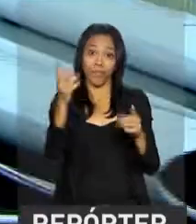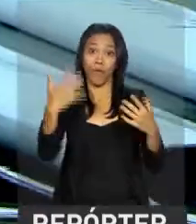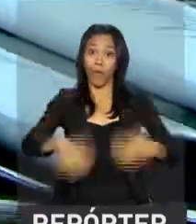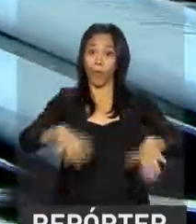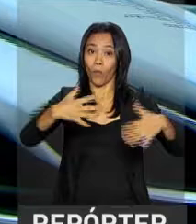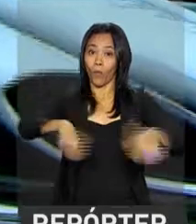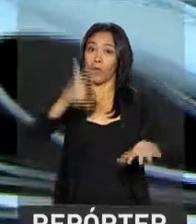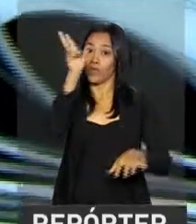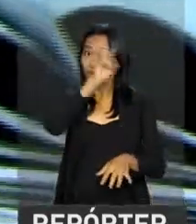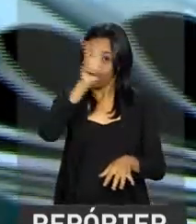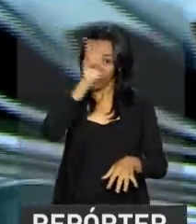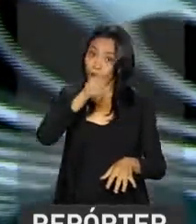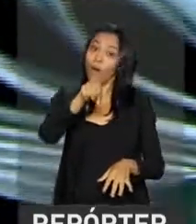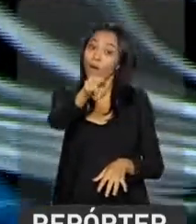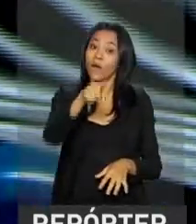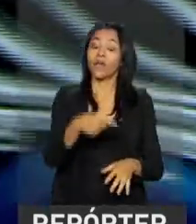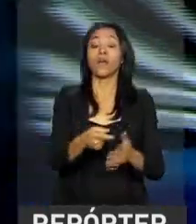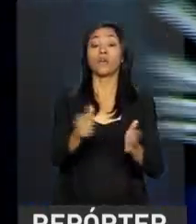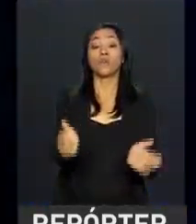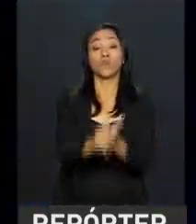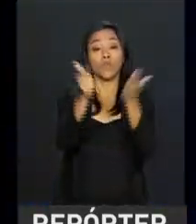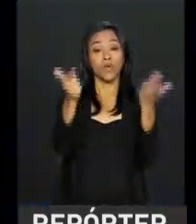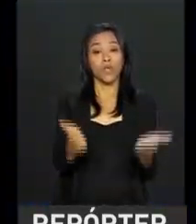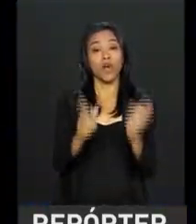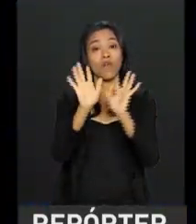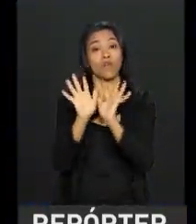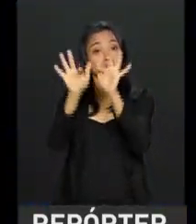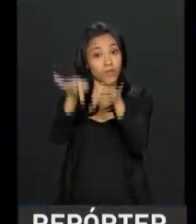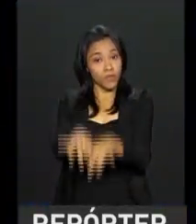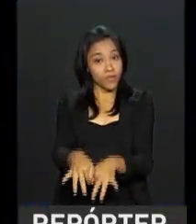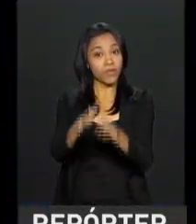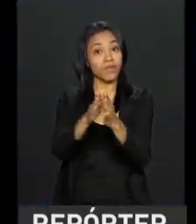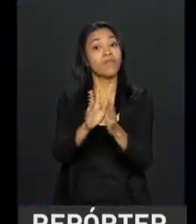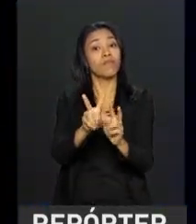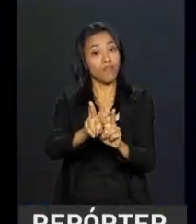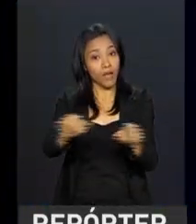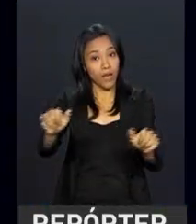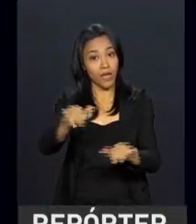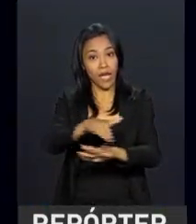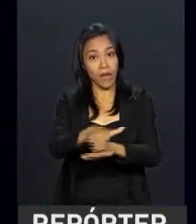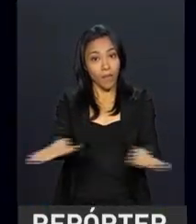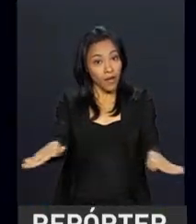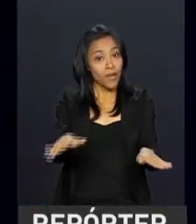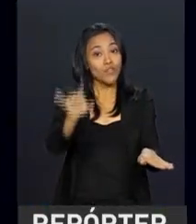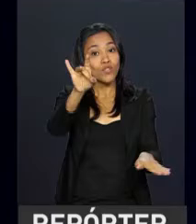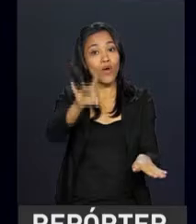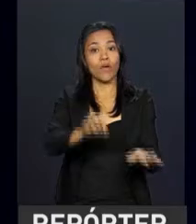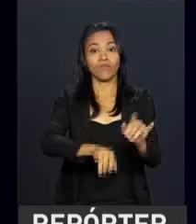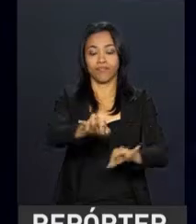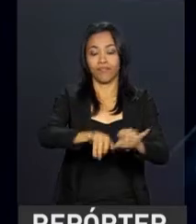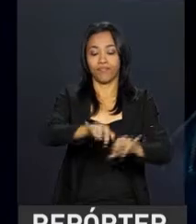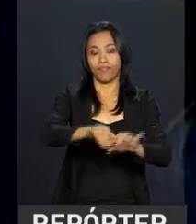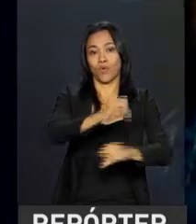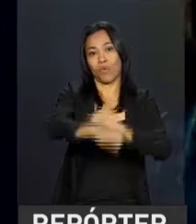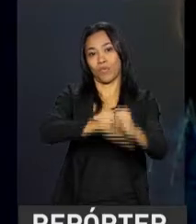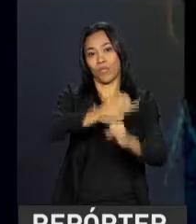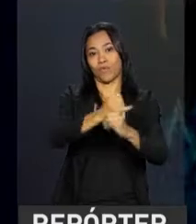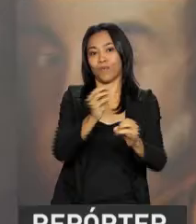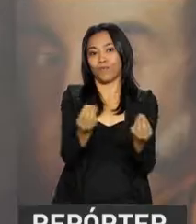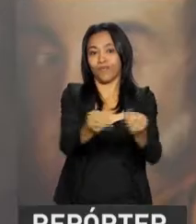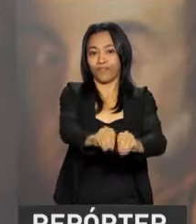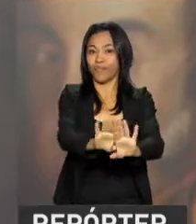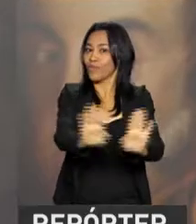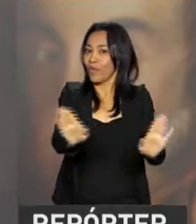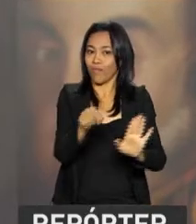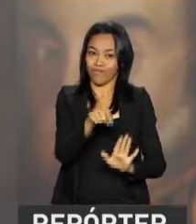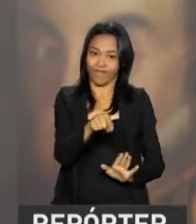o diário oficial vai encerrar a produção impressa e vai ter apenas a versão digital o